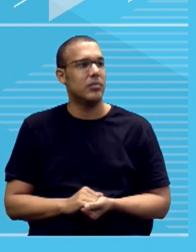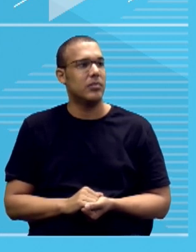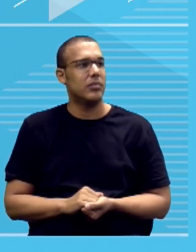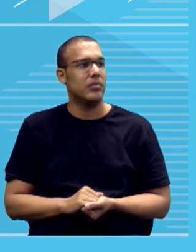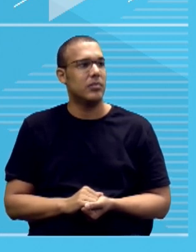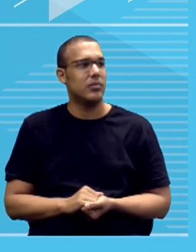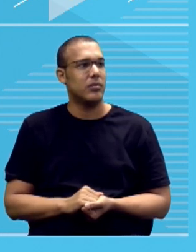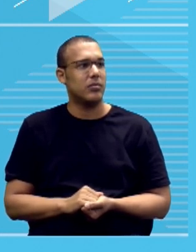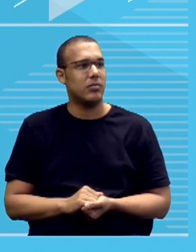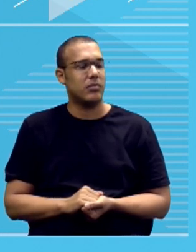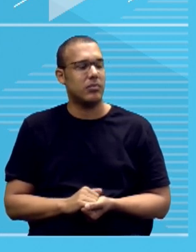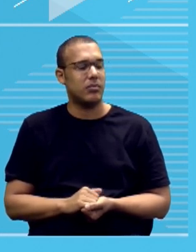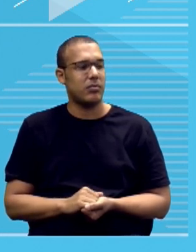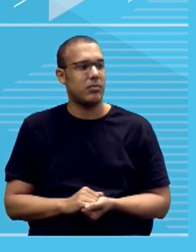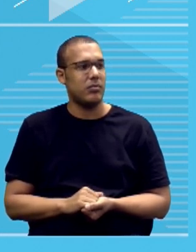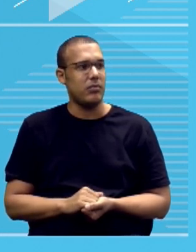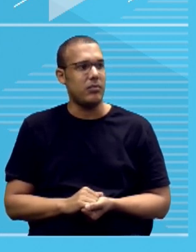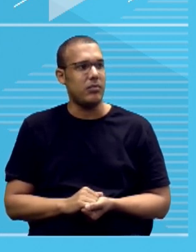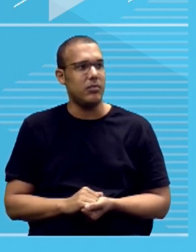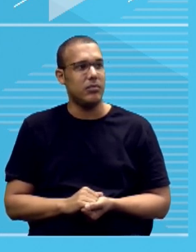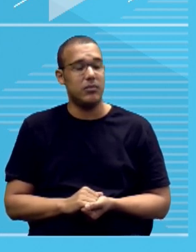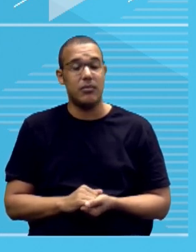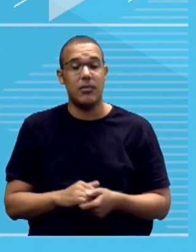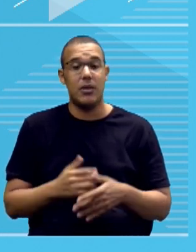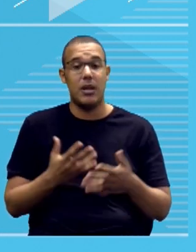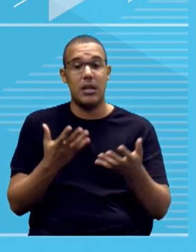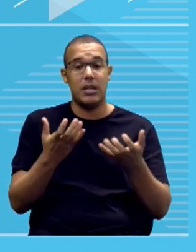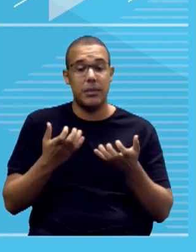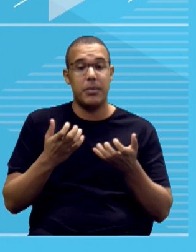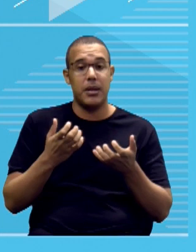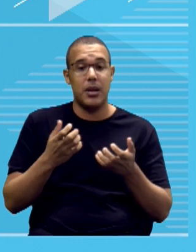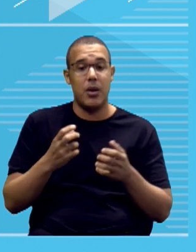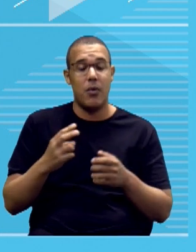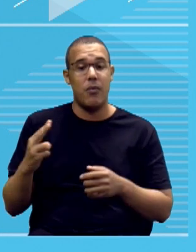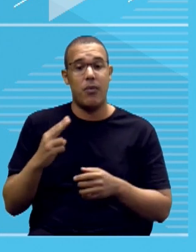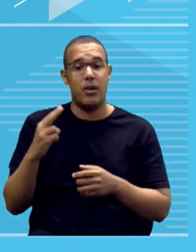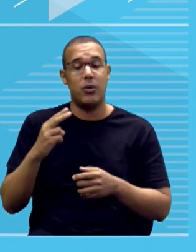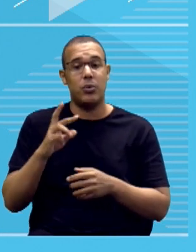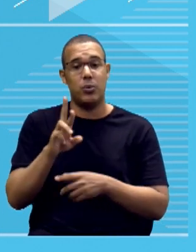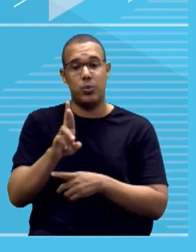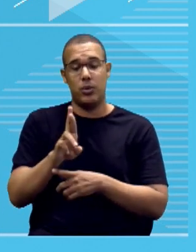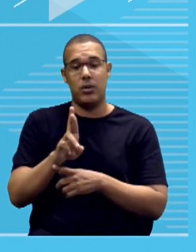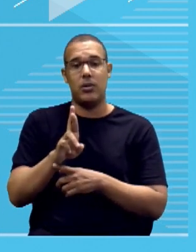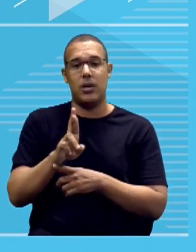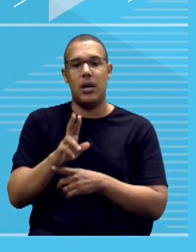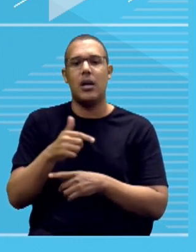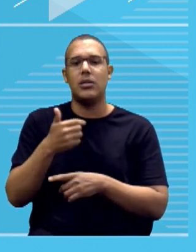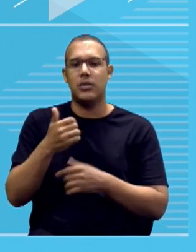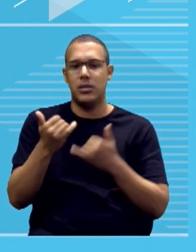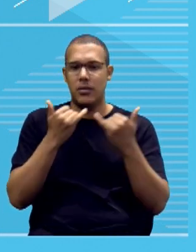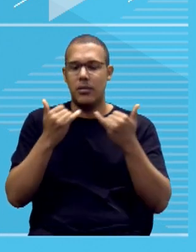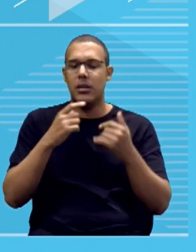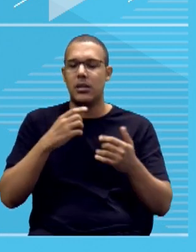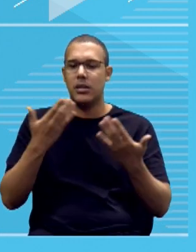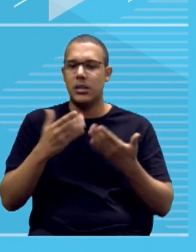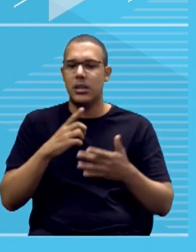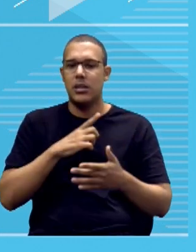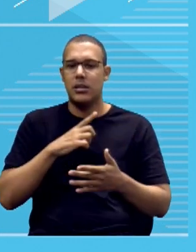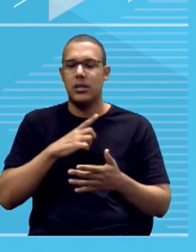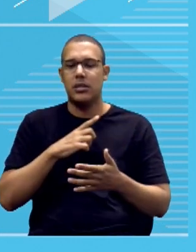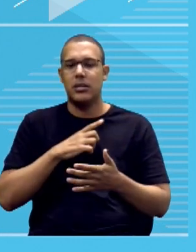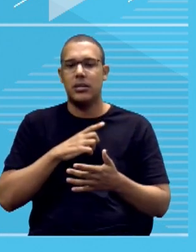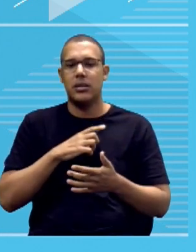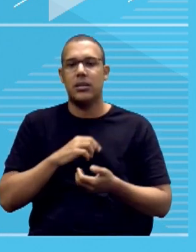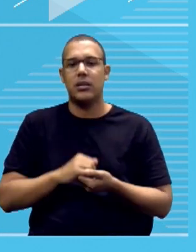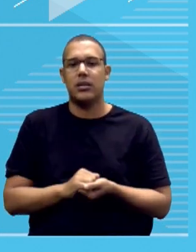resistência vezes o valor da corrente. Ele quer saber o valor do R. O resto, ele deu as informações. Ele só não deu as informações